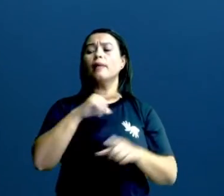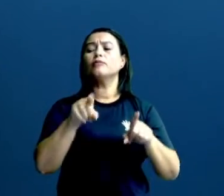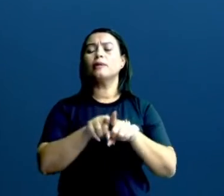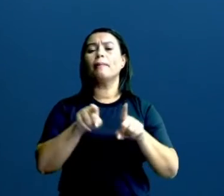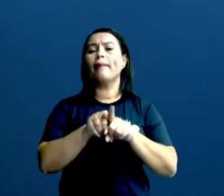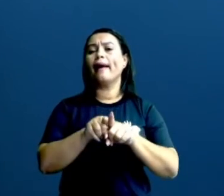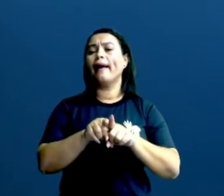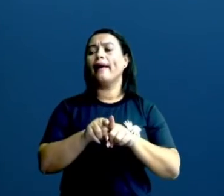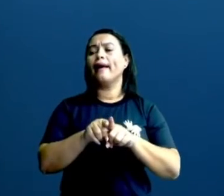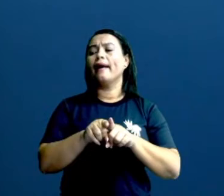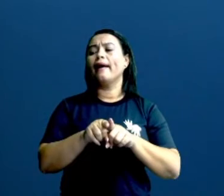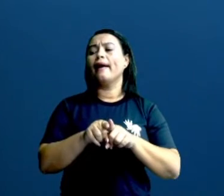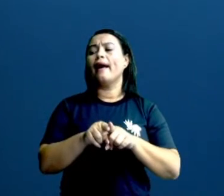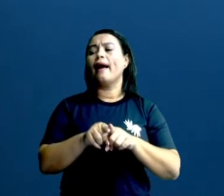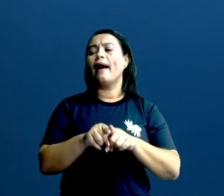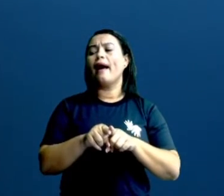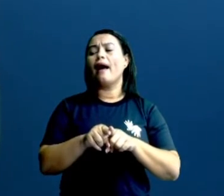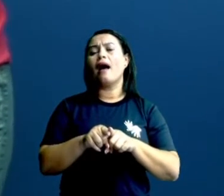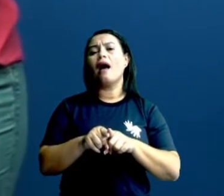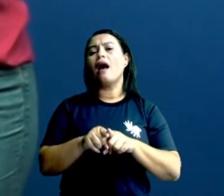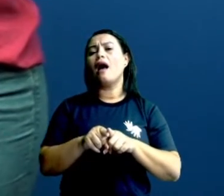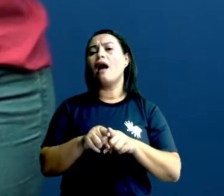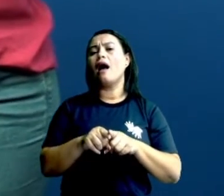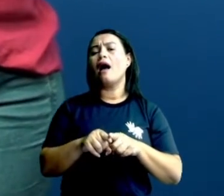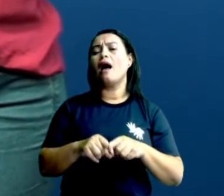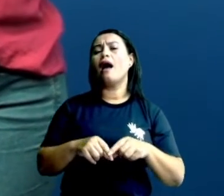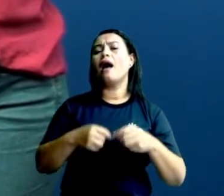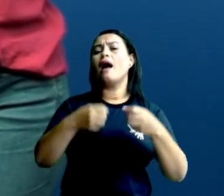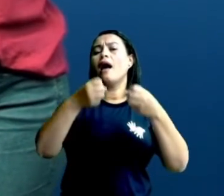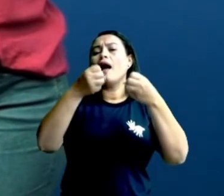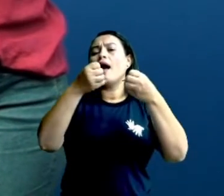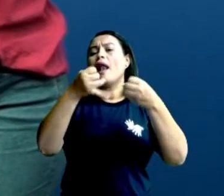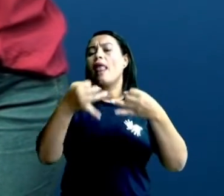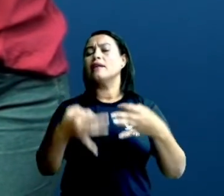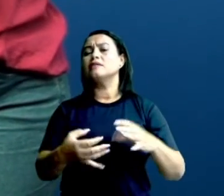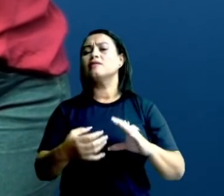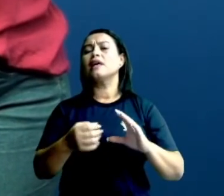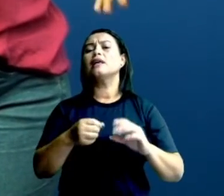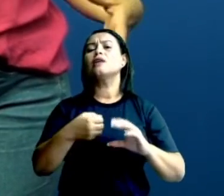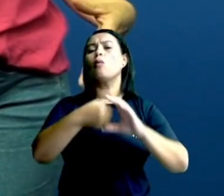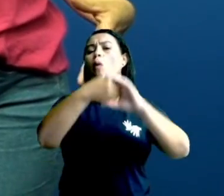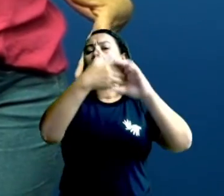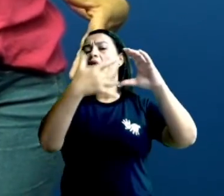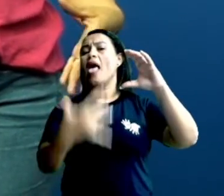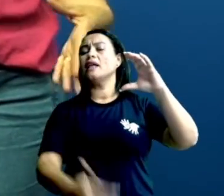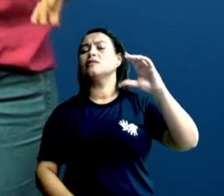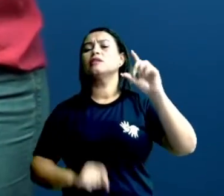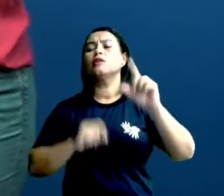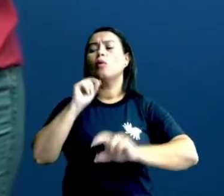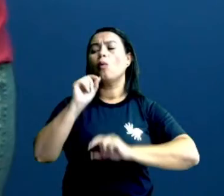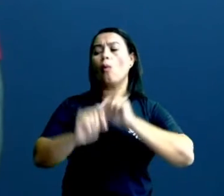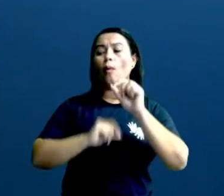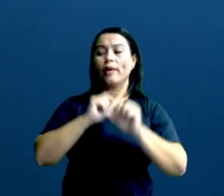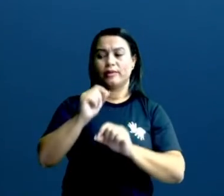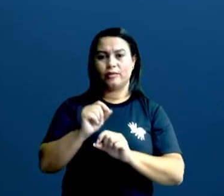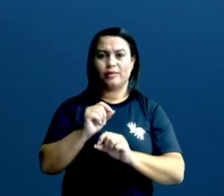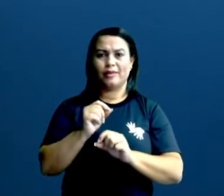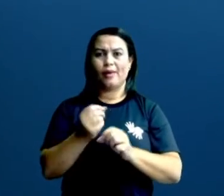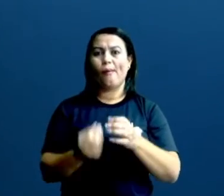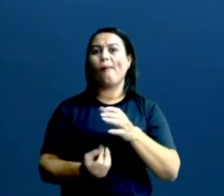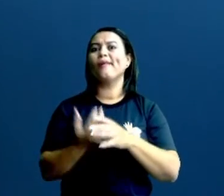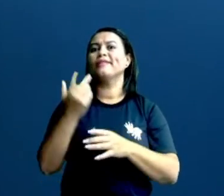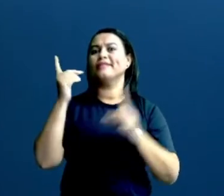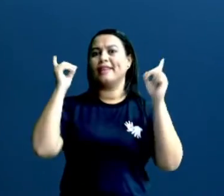a classificação quanto à origem. Também, se definir cidade é difícil, classificar